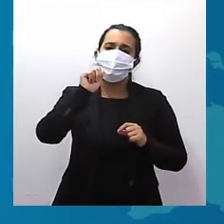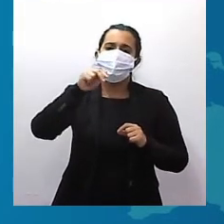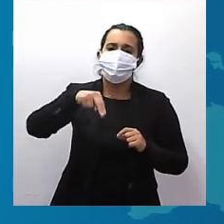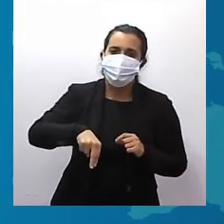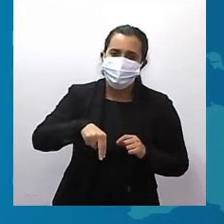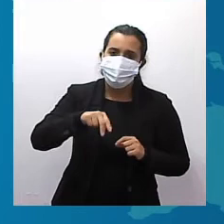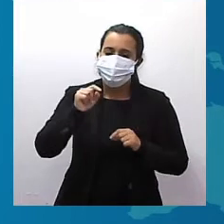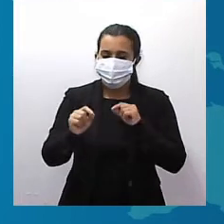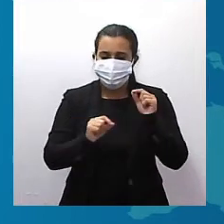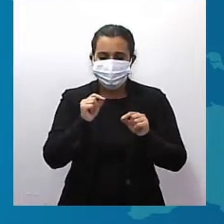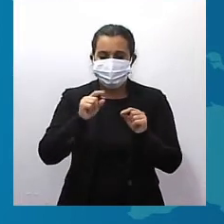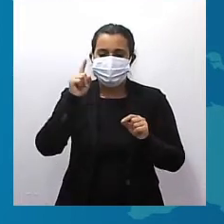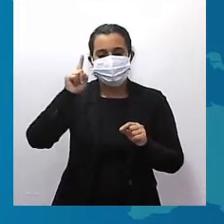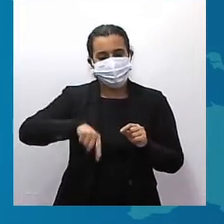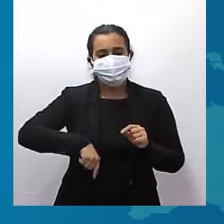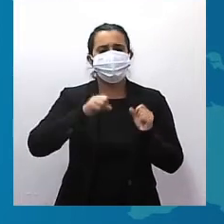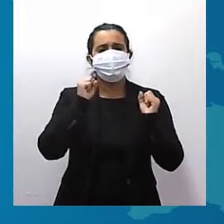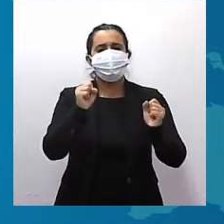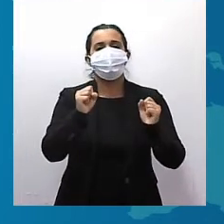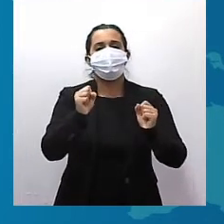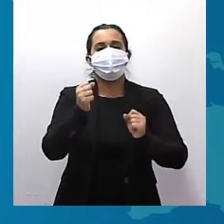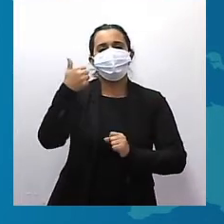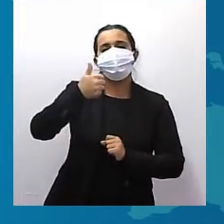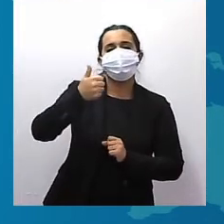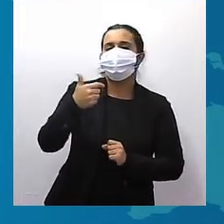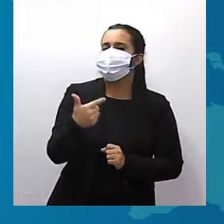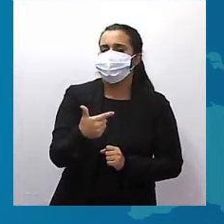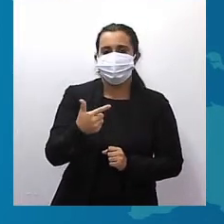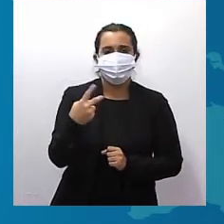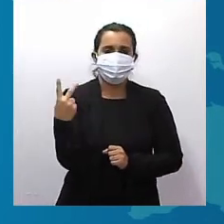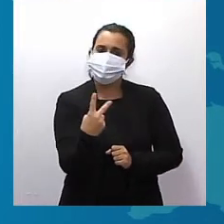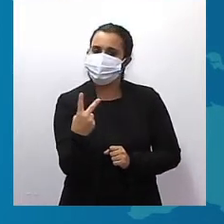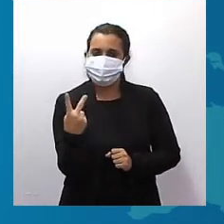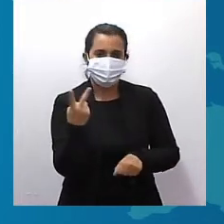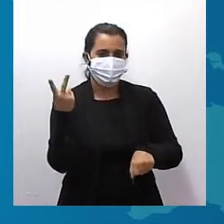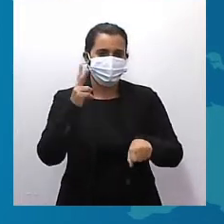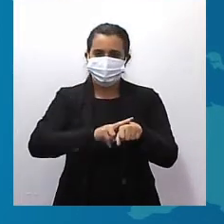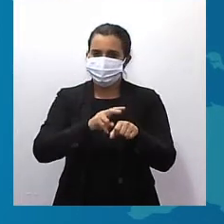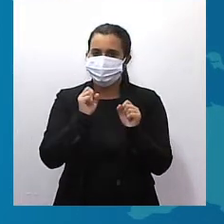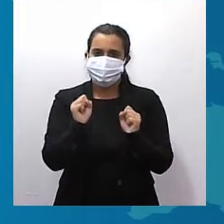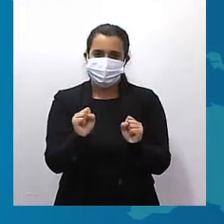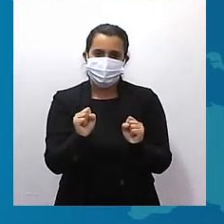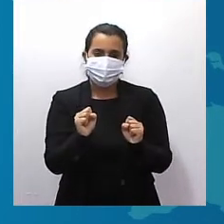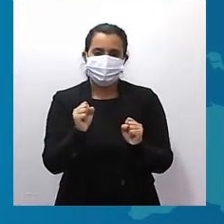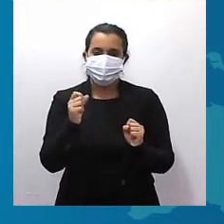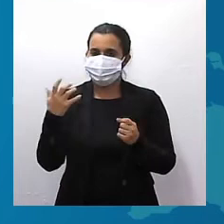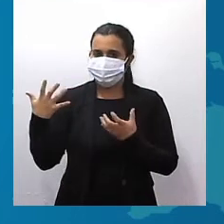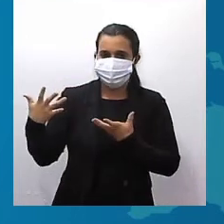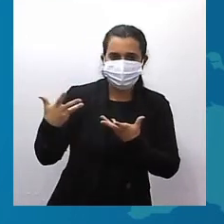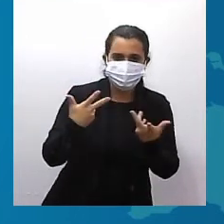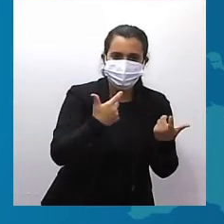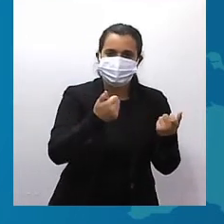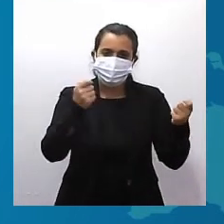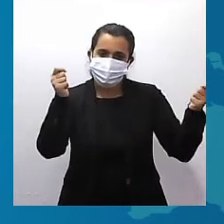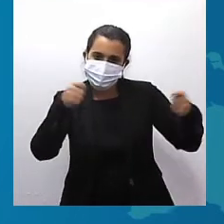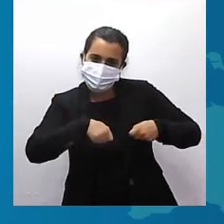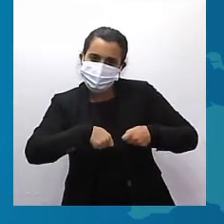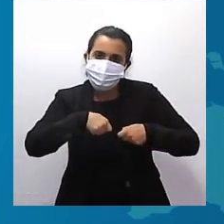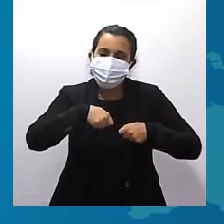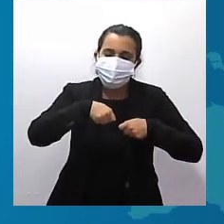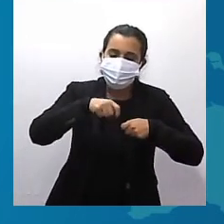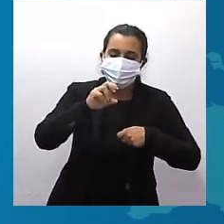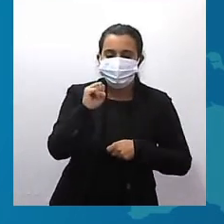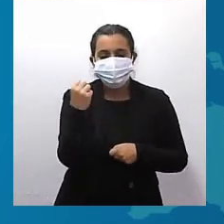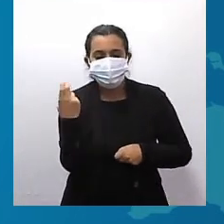uma habilidade, or capacity, ou a capacidade, sim, nós podemos, seja de deixar a nação